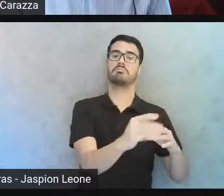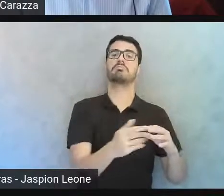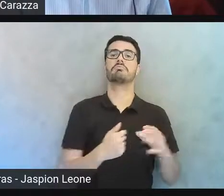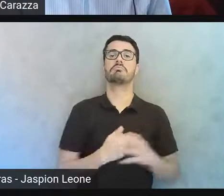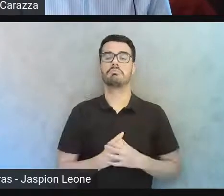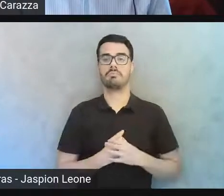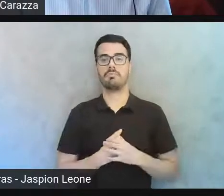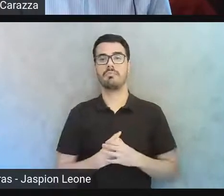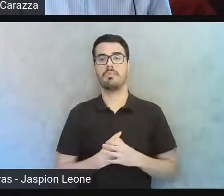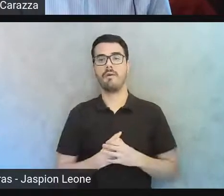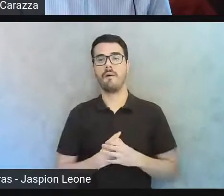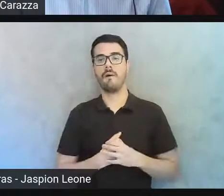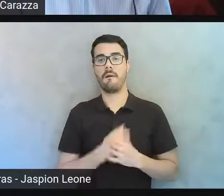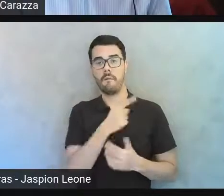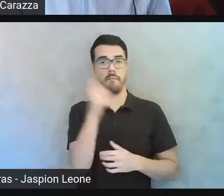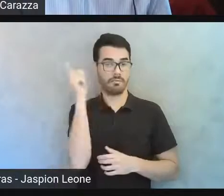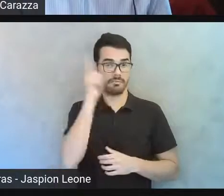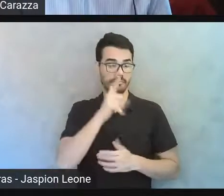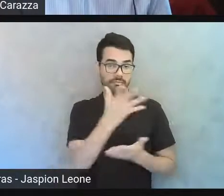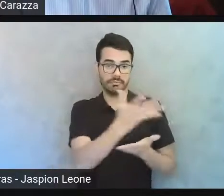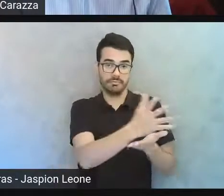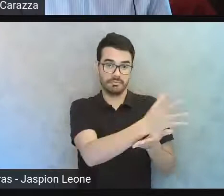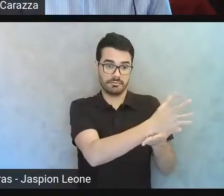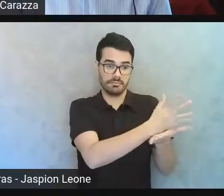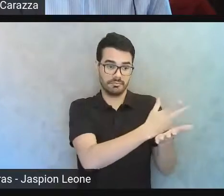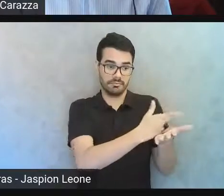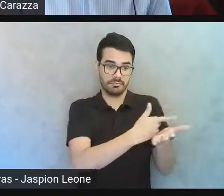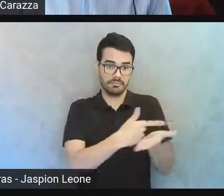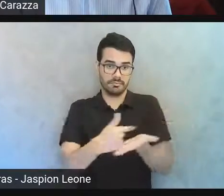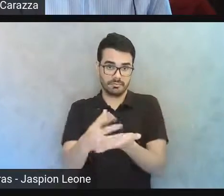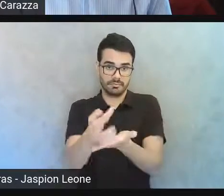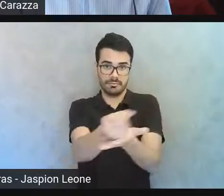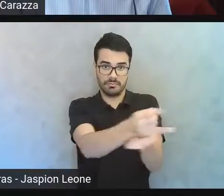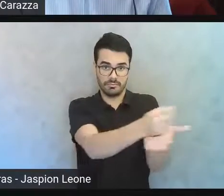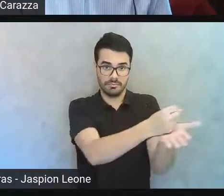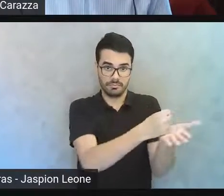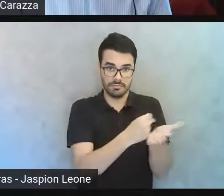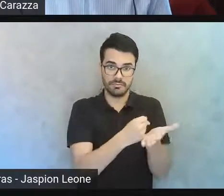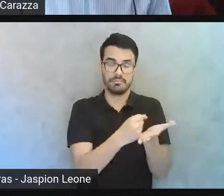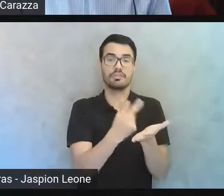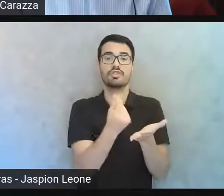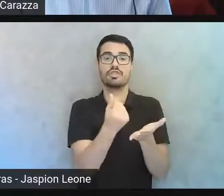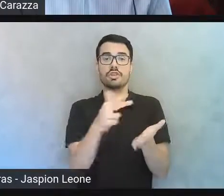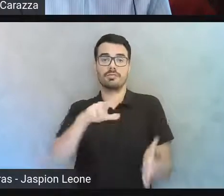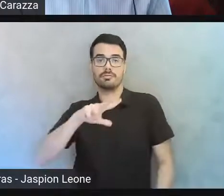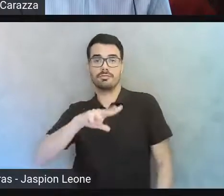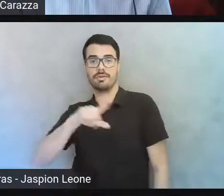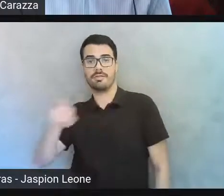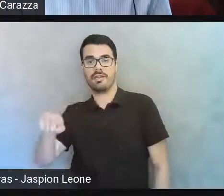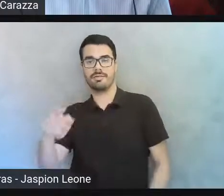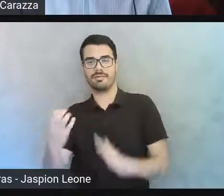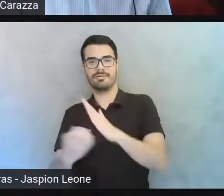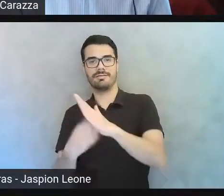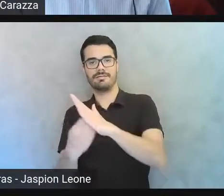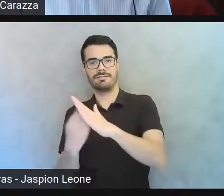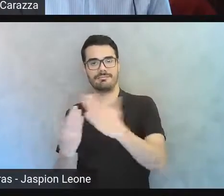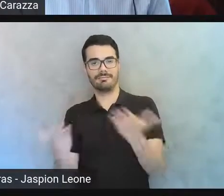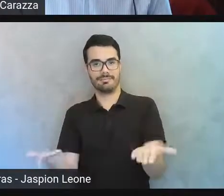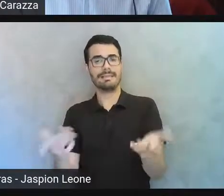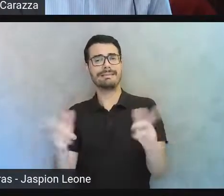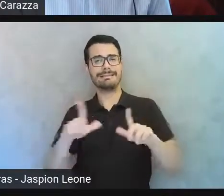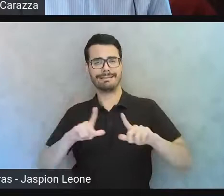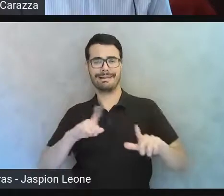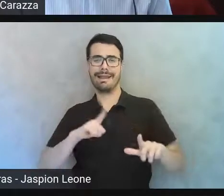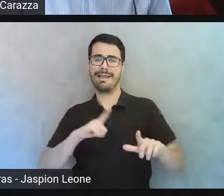ao que ele conseguiu arrecadar de dinheiro privado. Então tem um monte de incentivo positivo aí, de saída isso, né? Se você